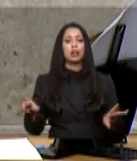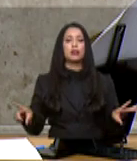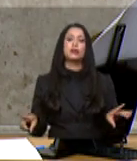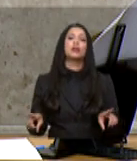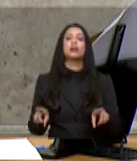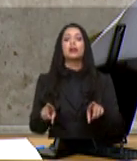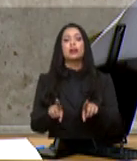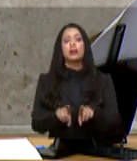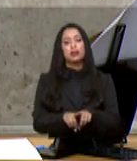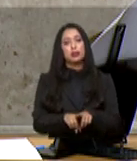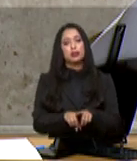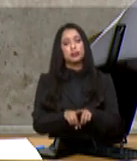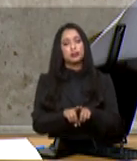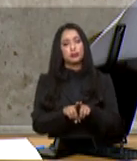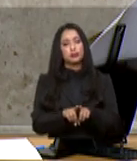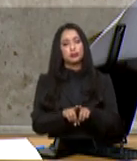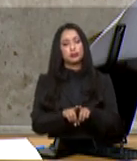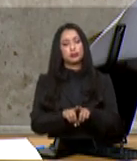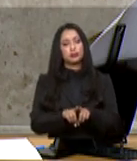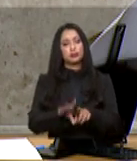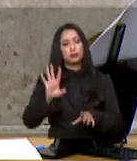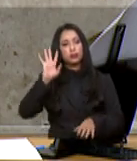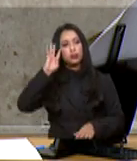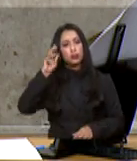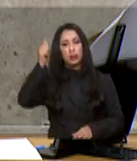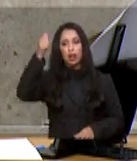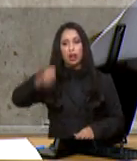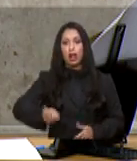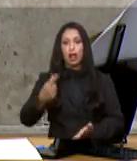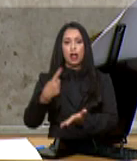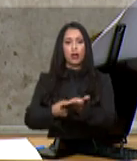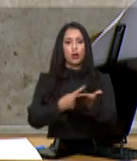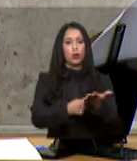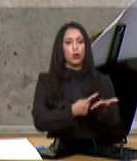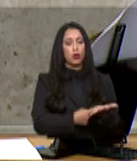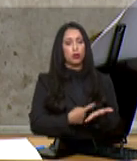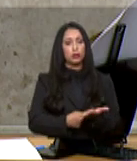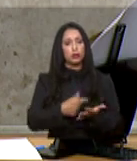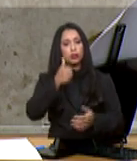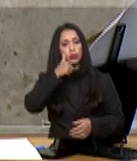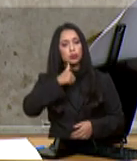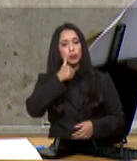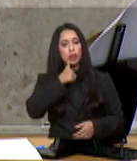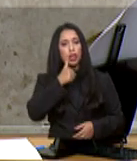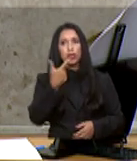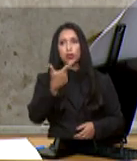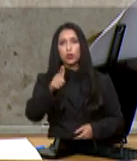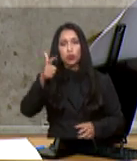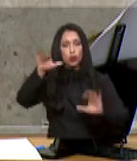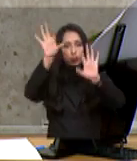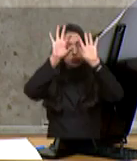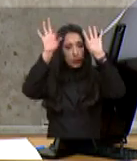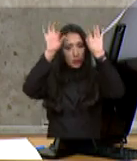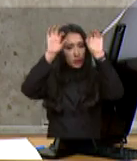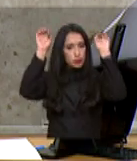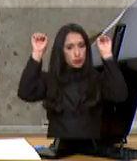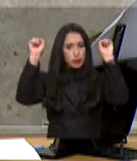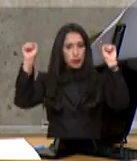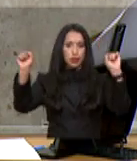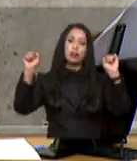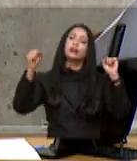também, digamos assim, acórdãos de mulheres de tribunais de alhures. De sorte que